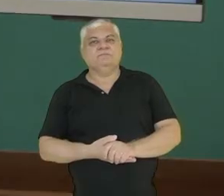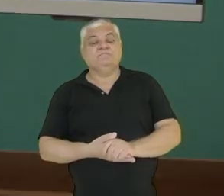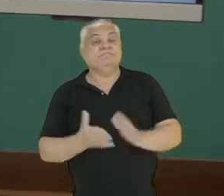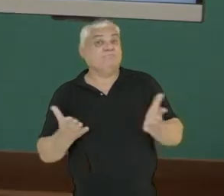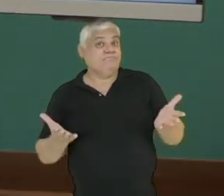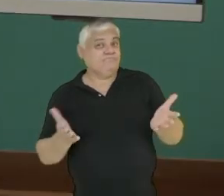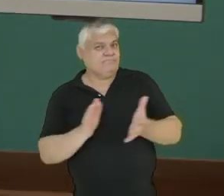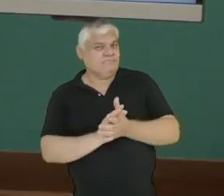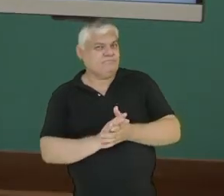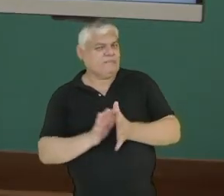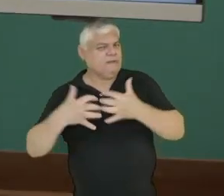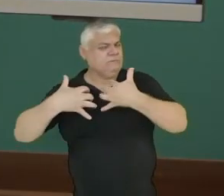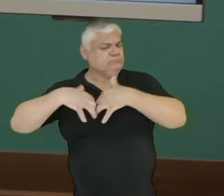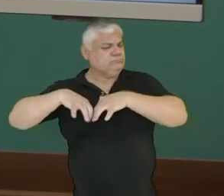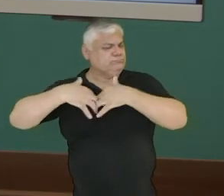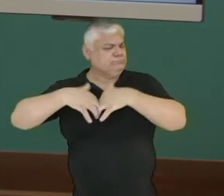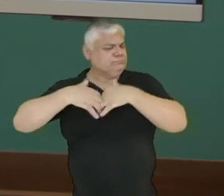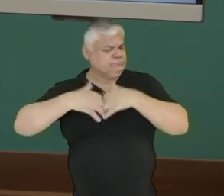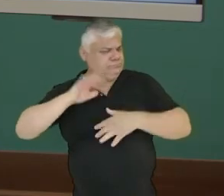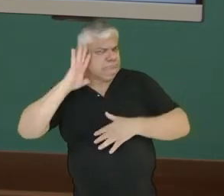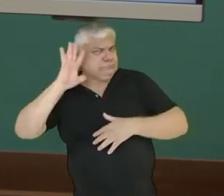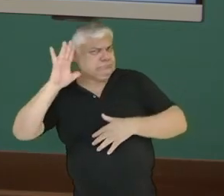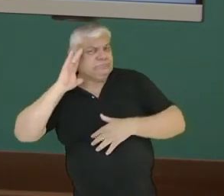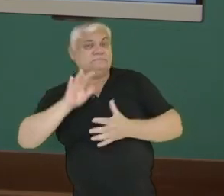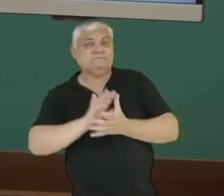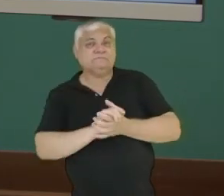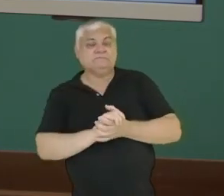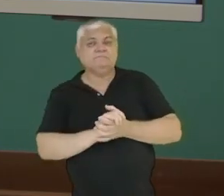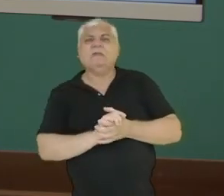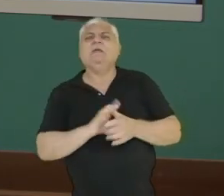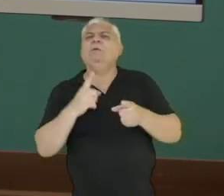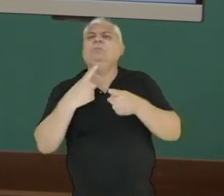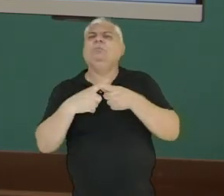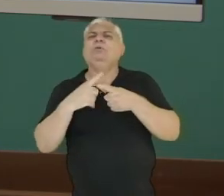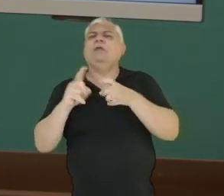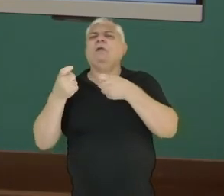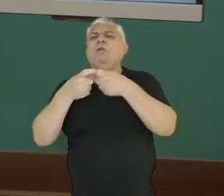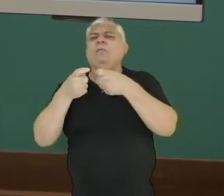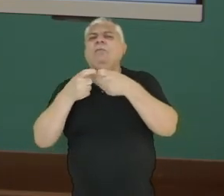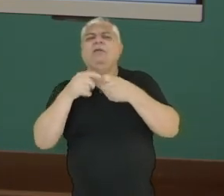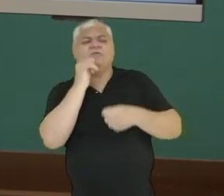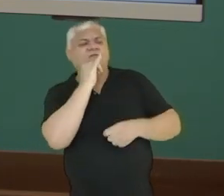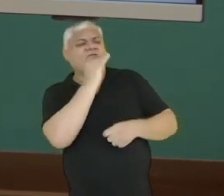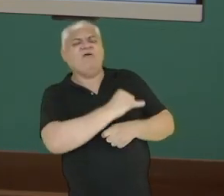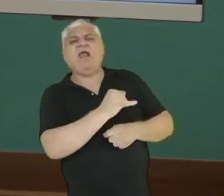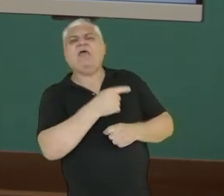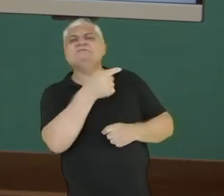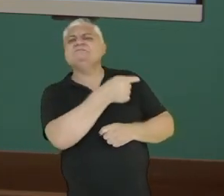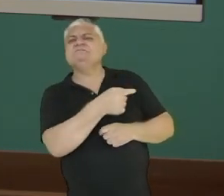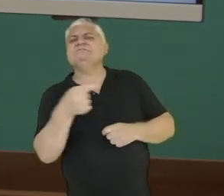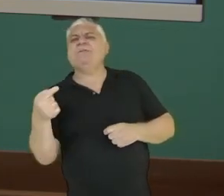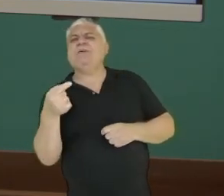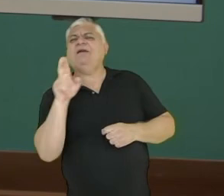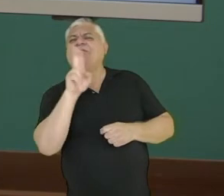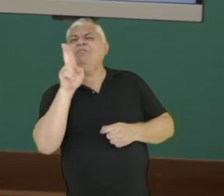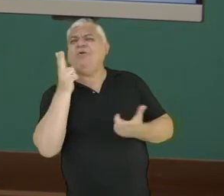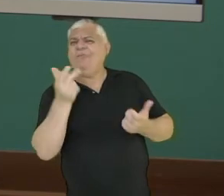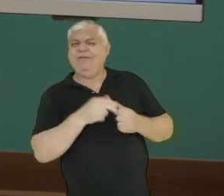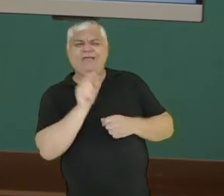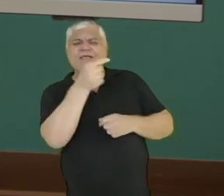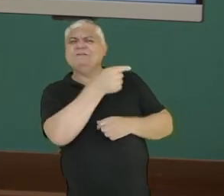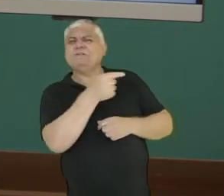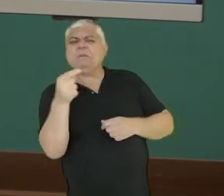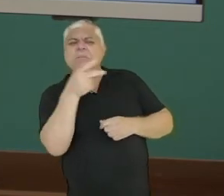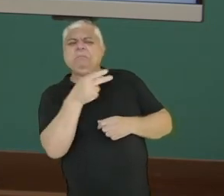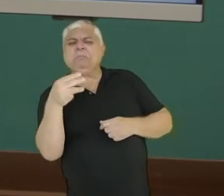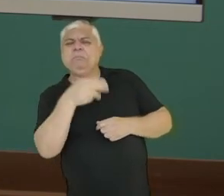E aí, pensaram? Olha, por que tem então, por que a gente fala em semanas